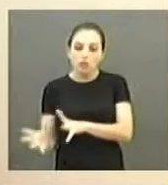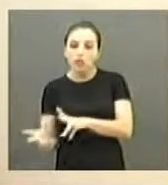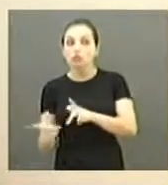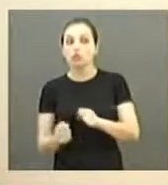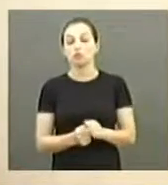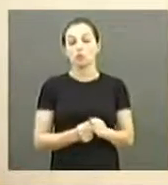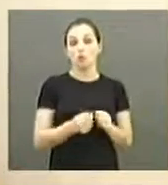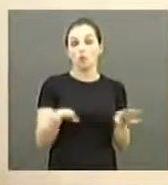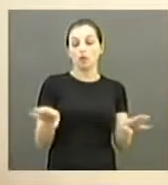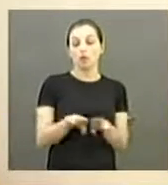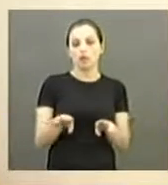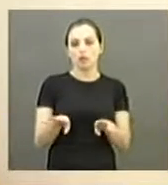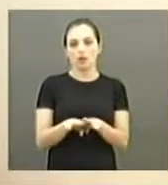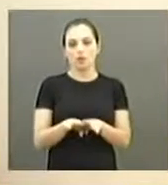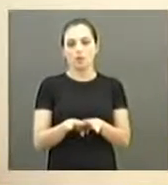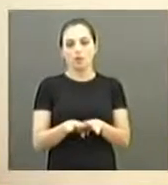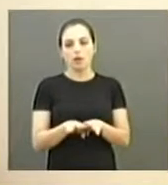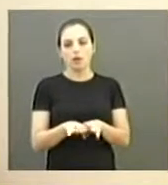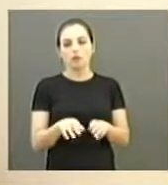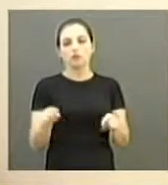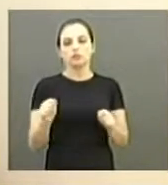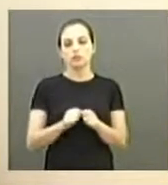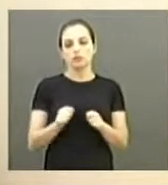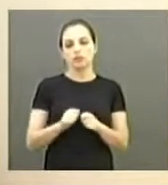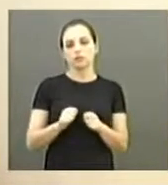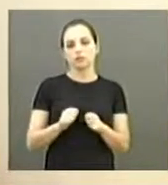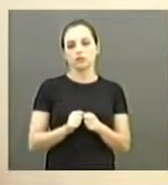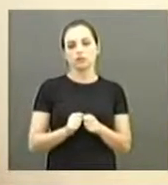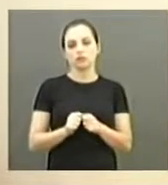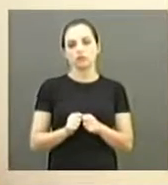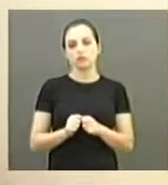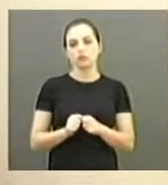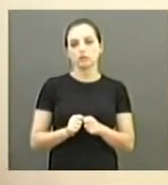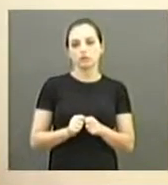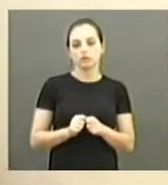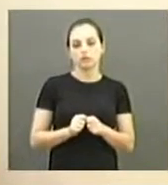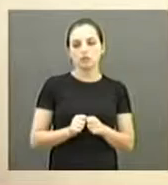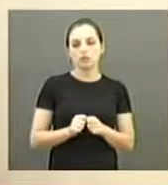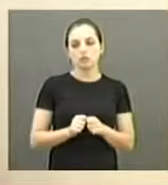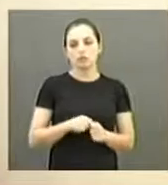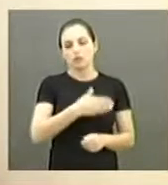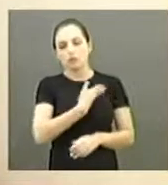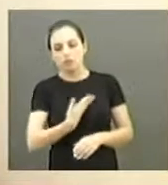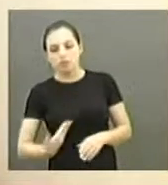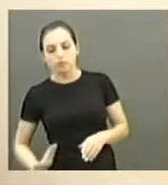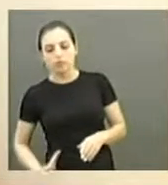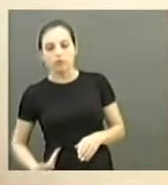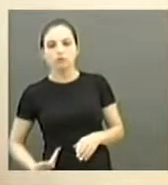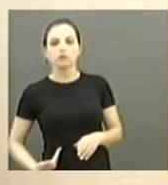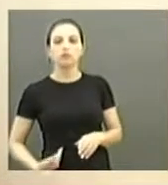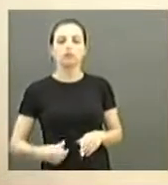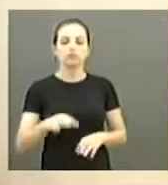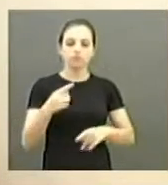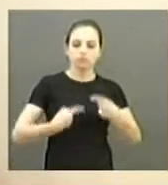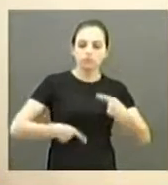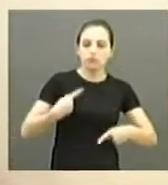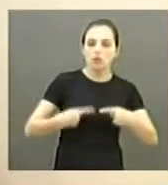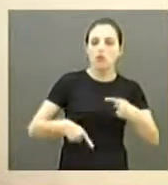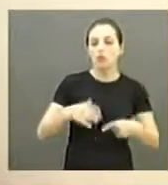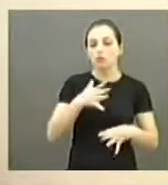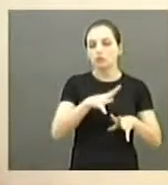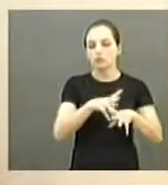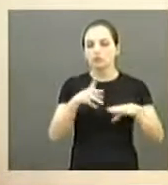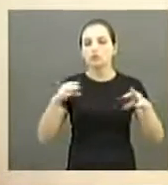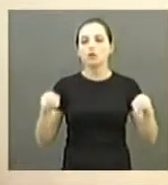continuar acontecendo, promovermos aí a execução de políticas públicas de qualidade para o nosso